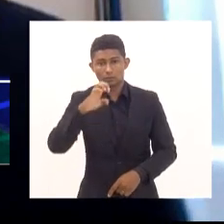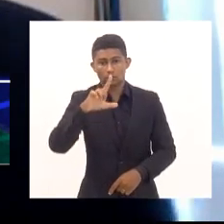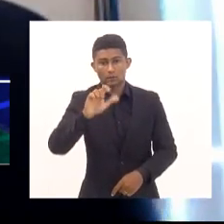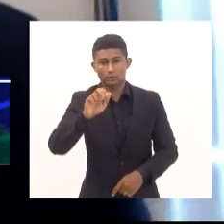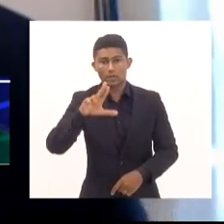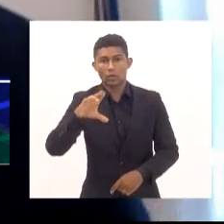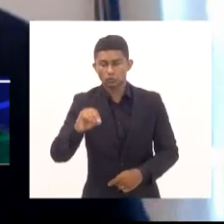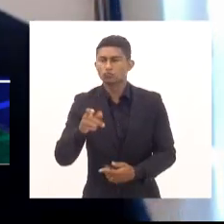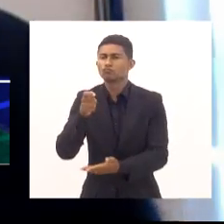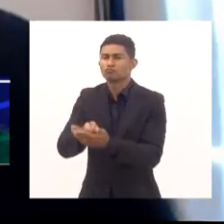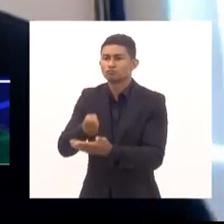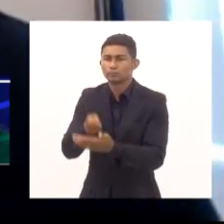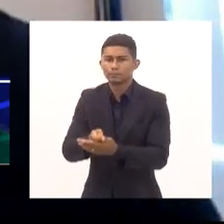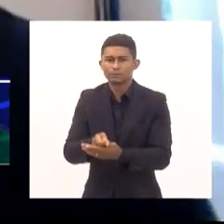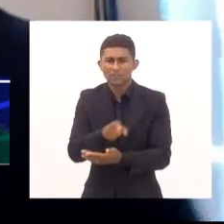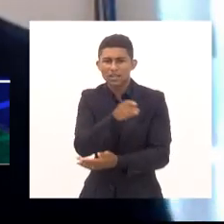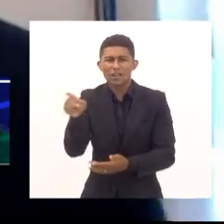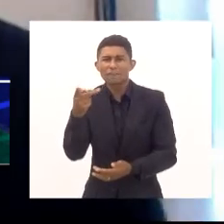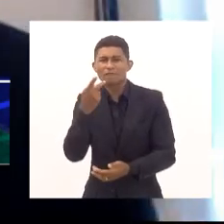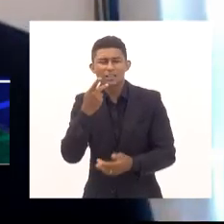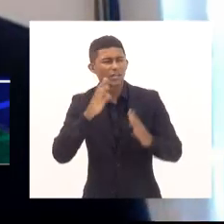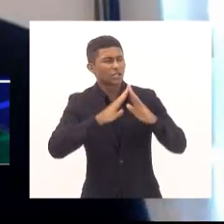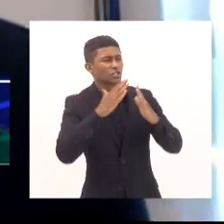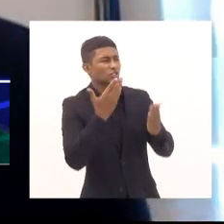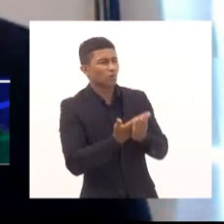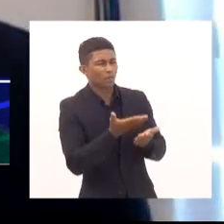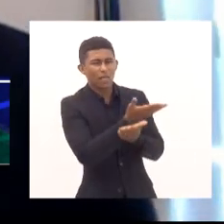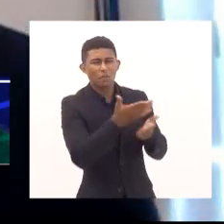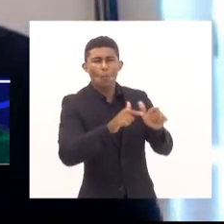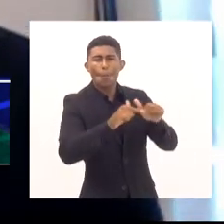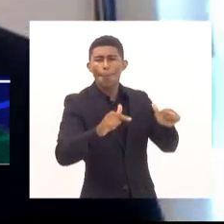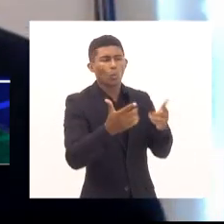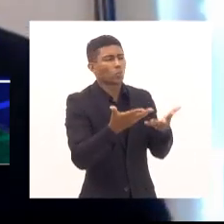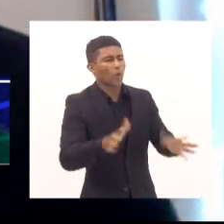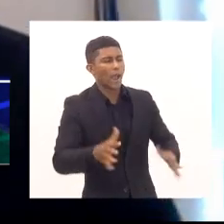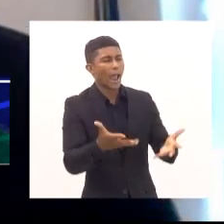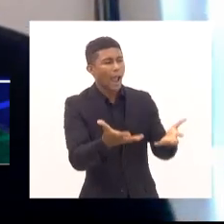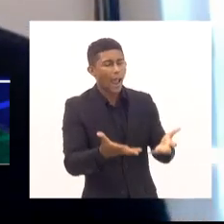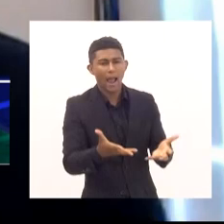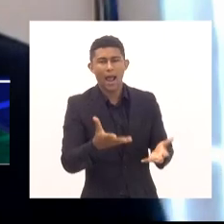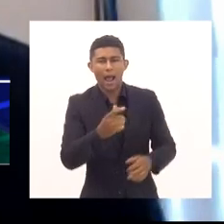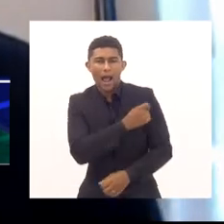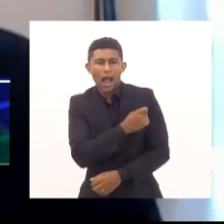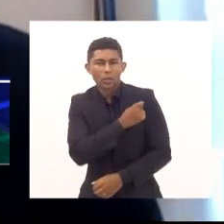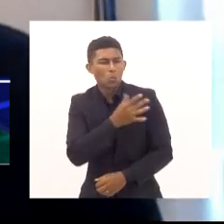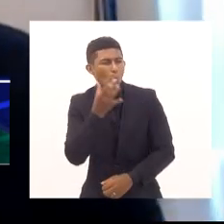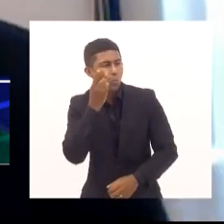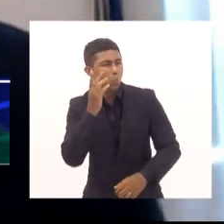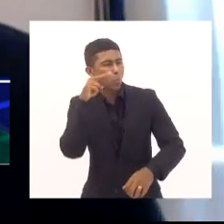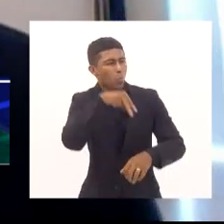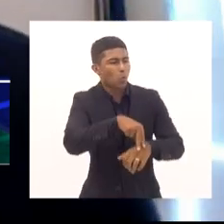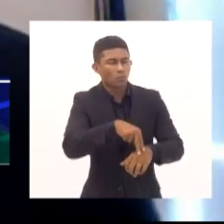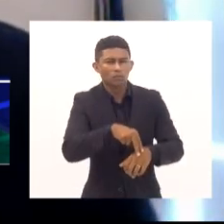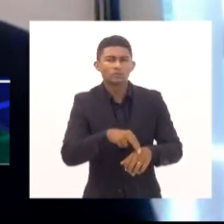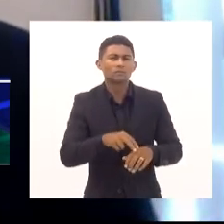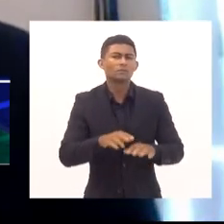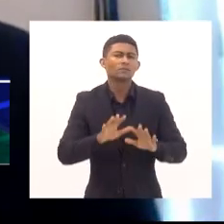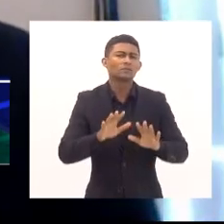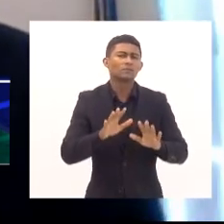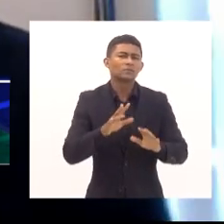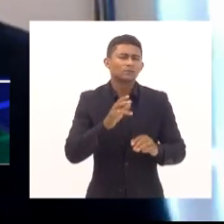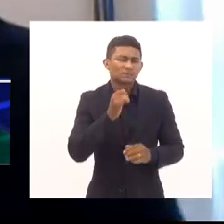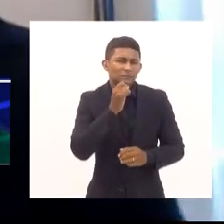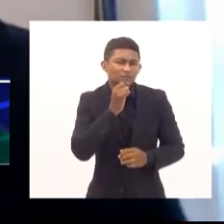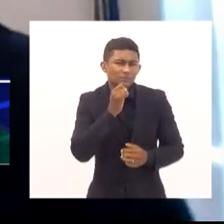que está combatendo o esvaziamento das escolas, não adianta dizer que está preocupado com a queda de